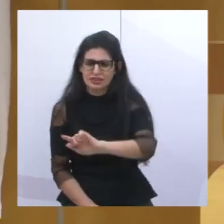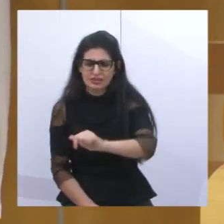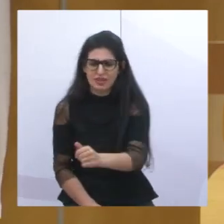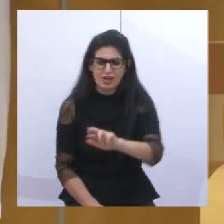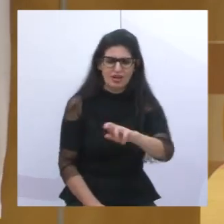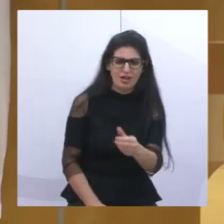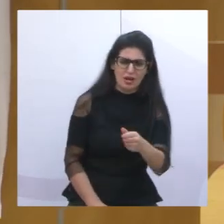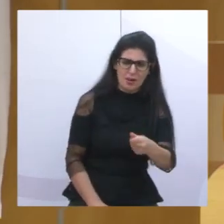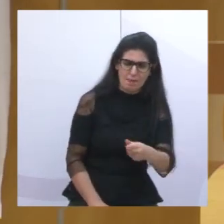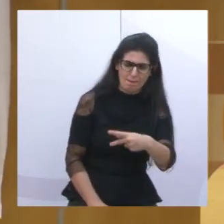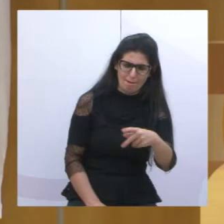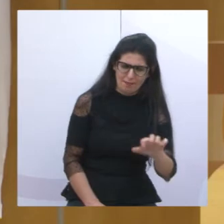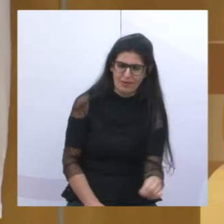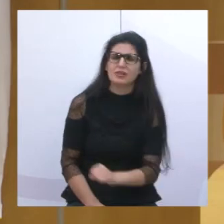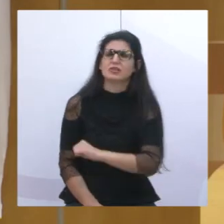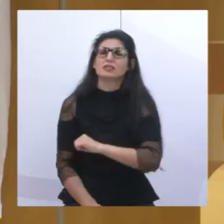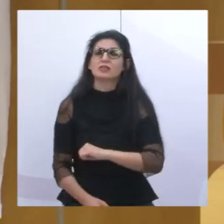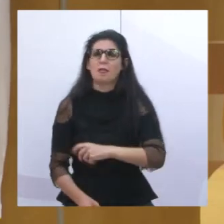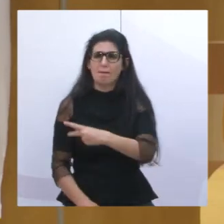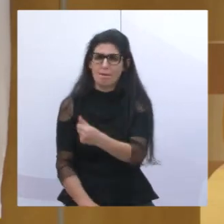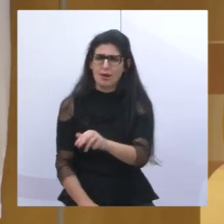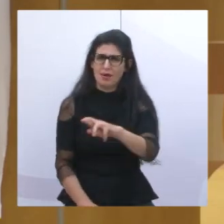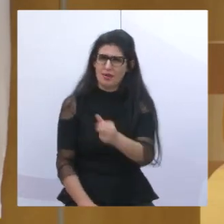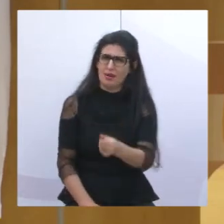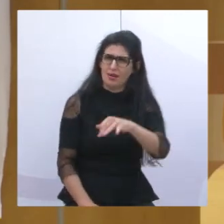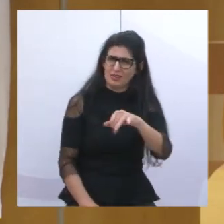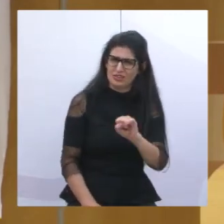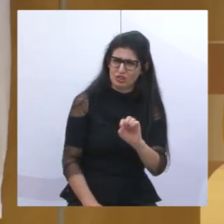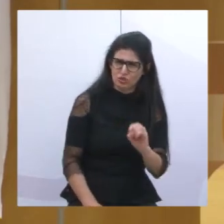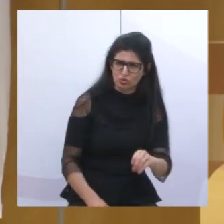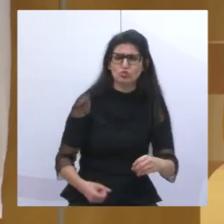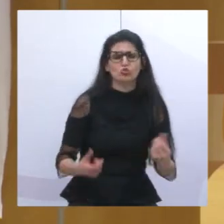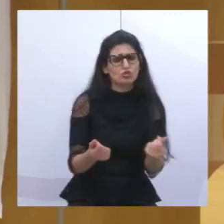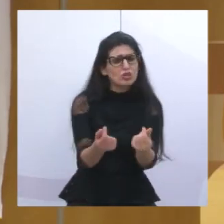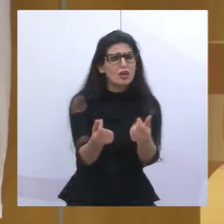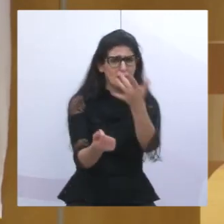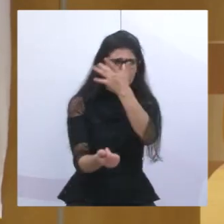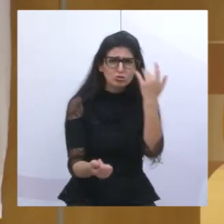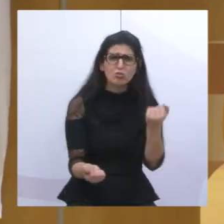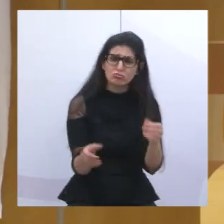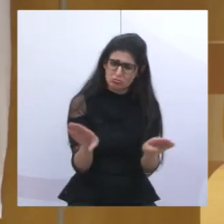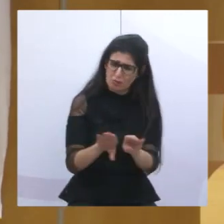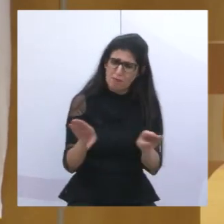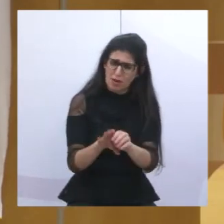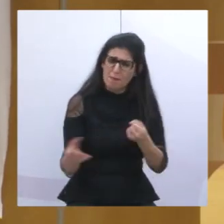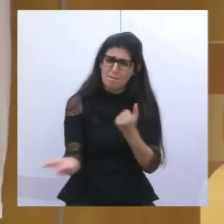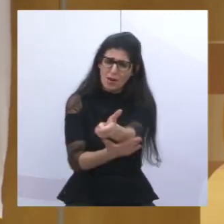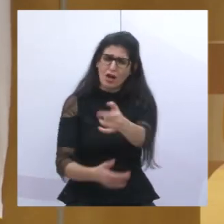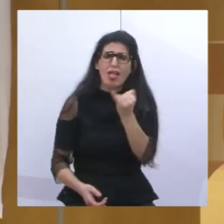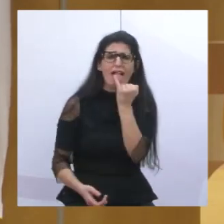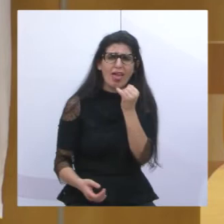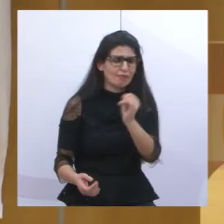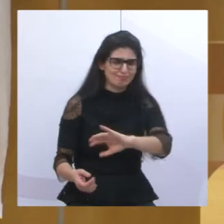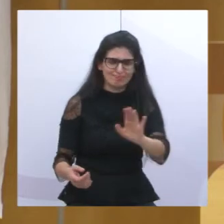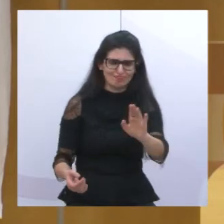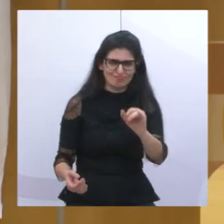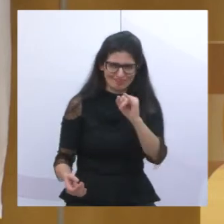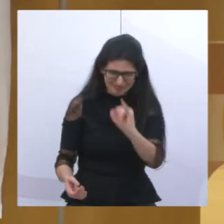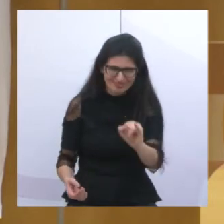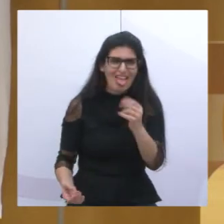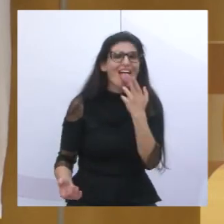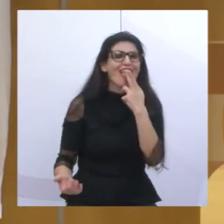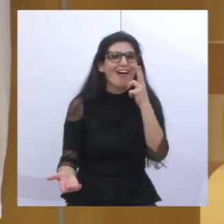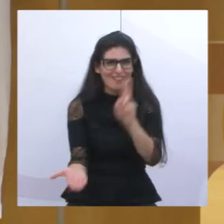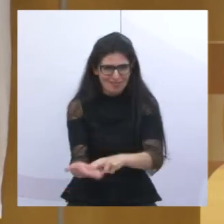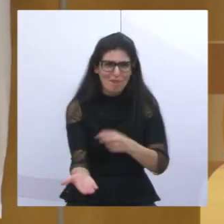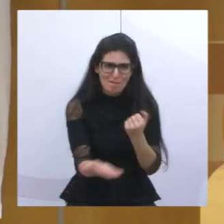Paraíso, que dinheiro da infraestrutura também é dinheiro do povo. E aqui nós estamos votando hoje, porque nós estamos pensando